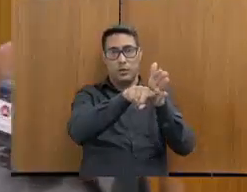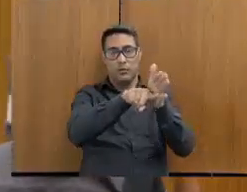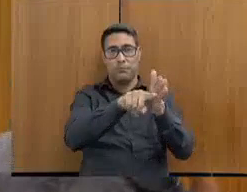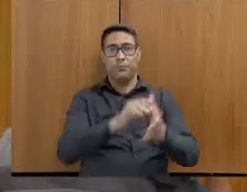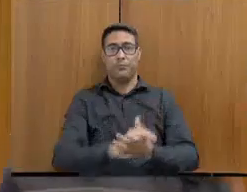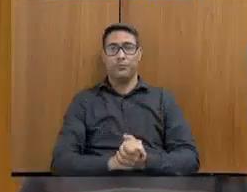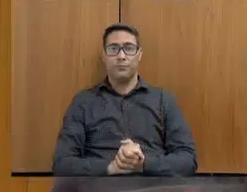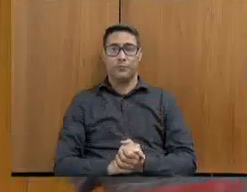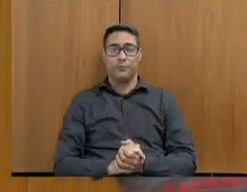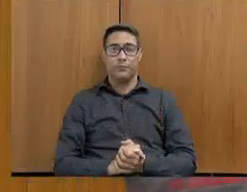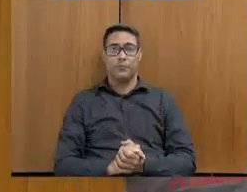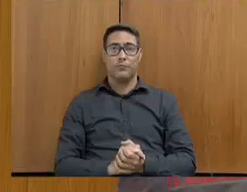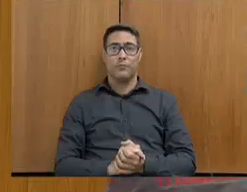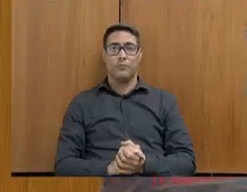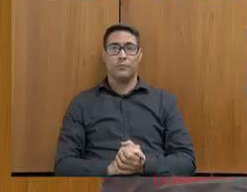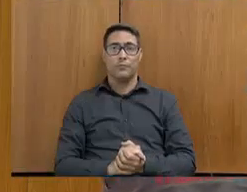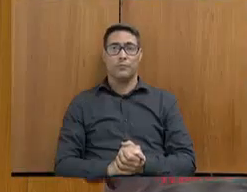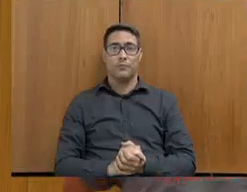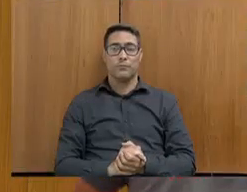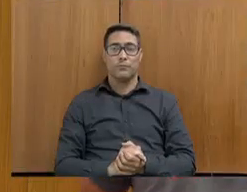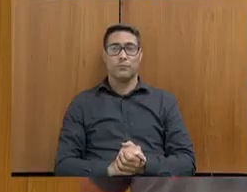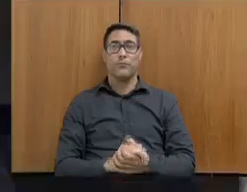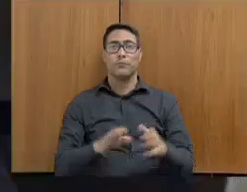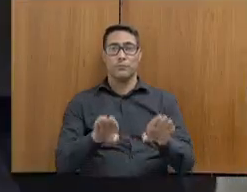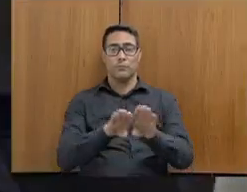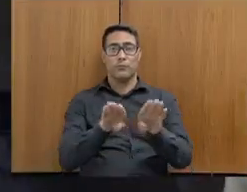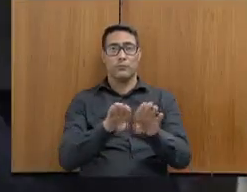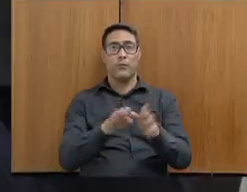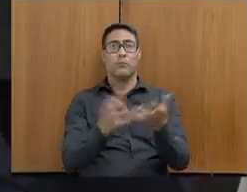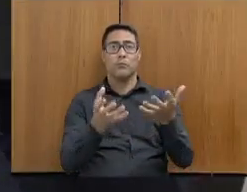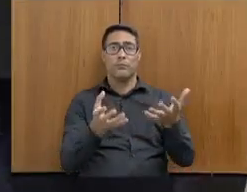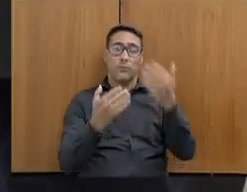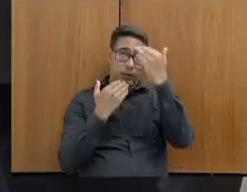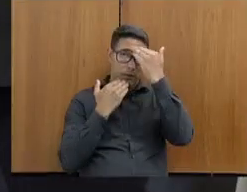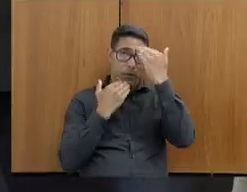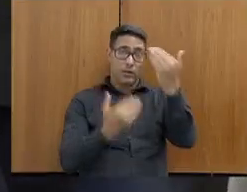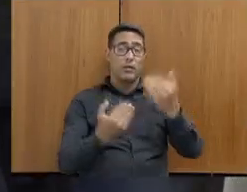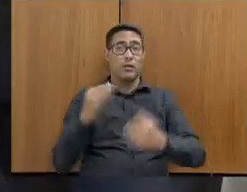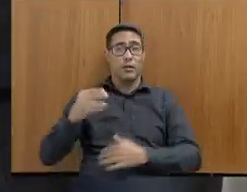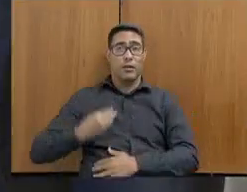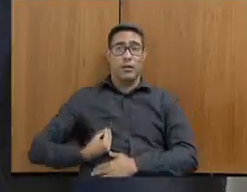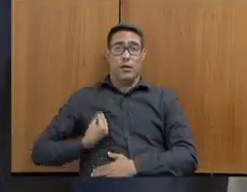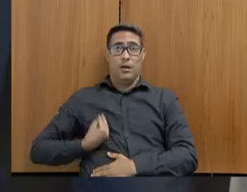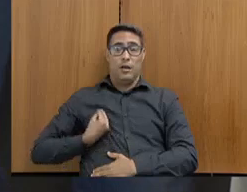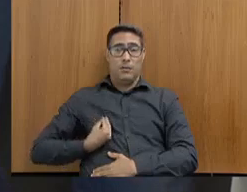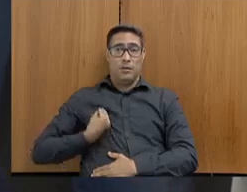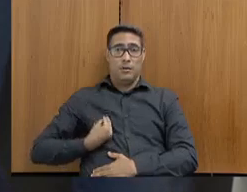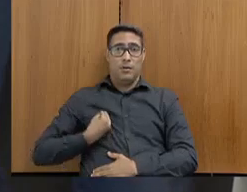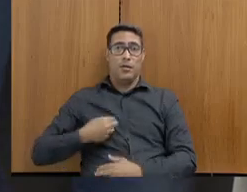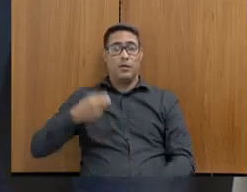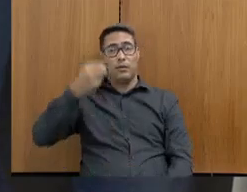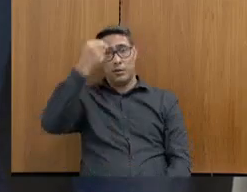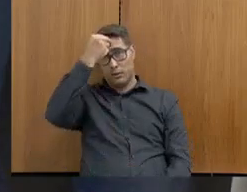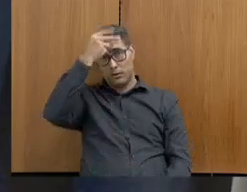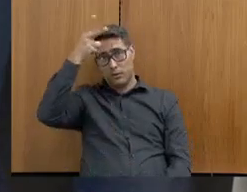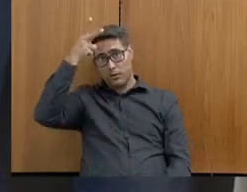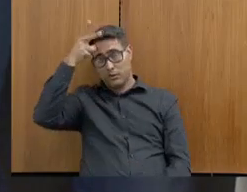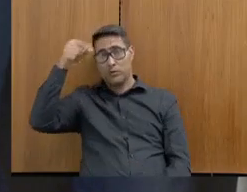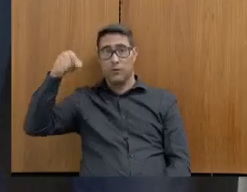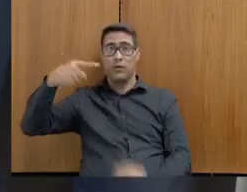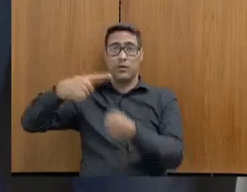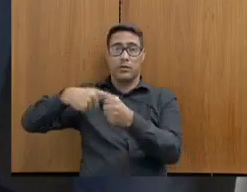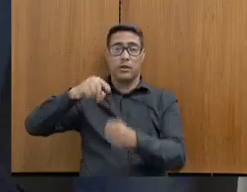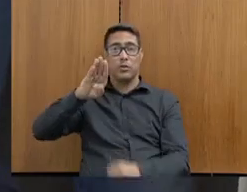quero também registrar e agradecer a presença do prefeito da nossa querida cidade Buritis